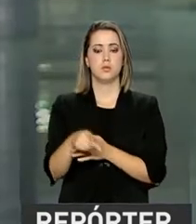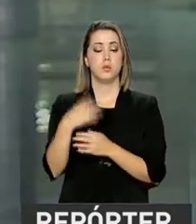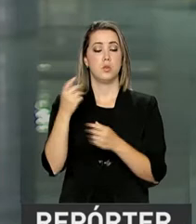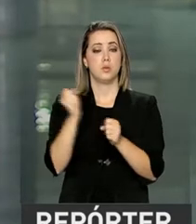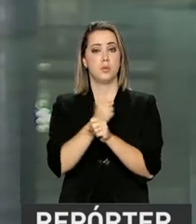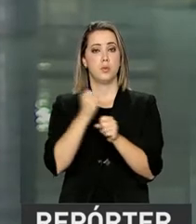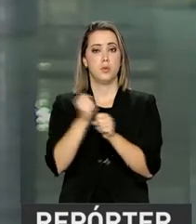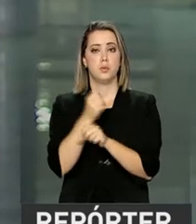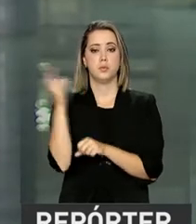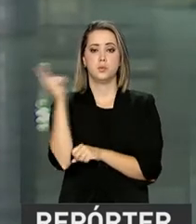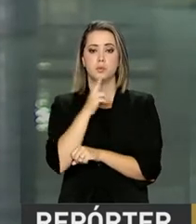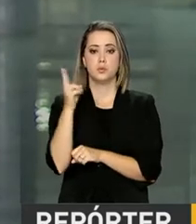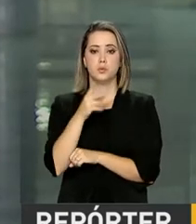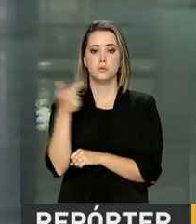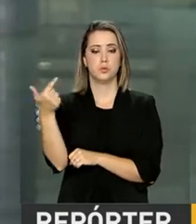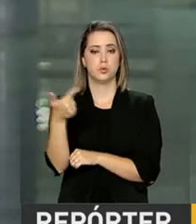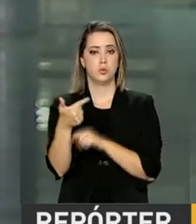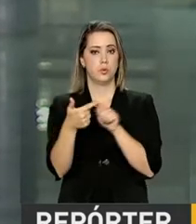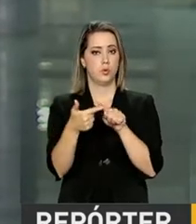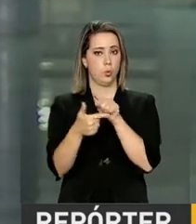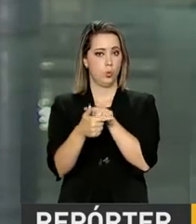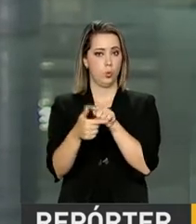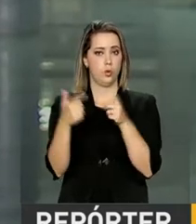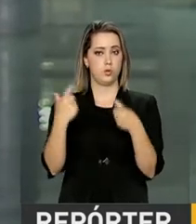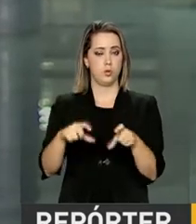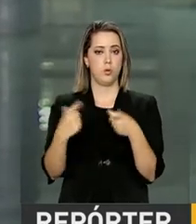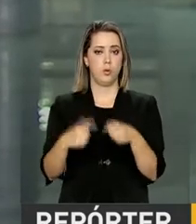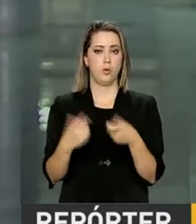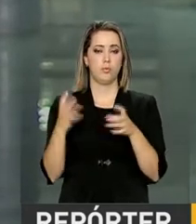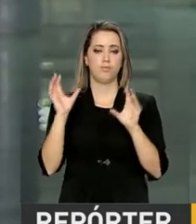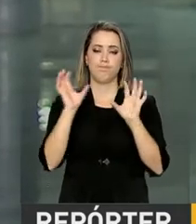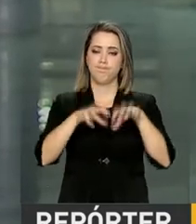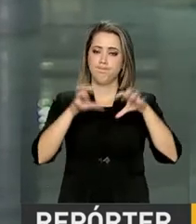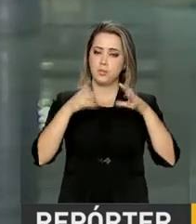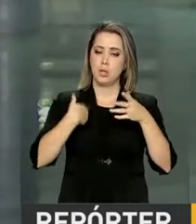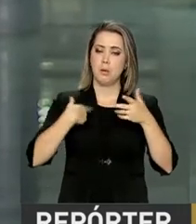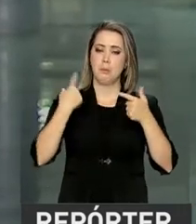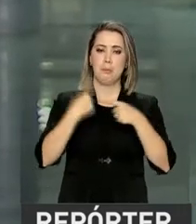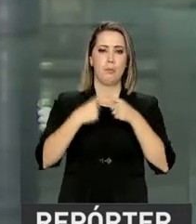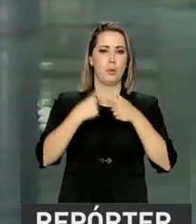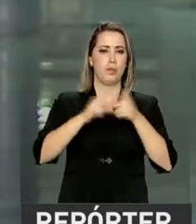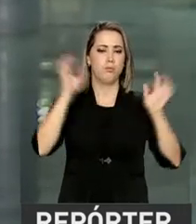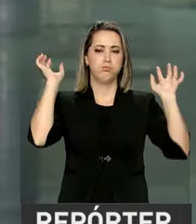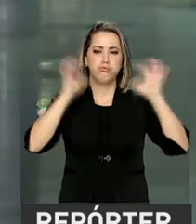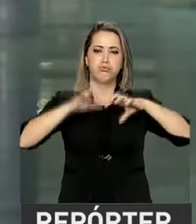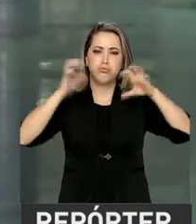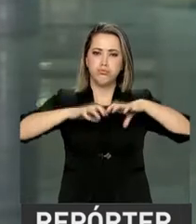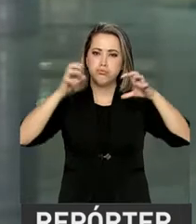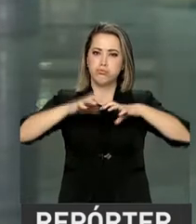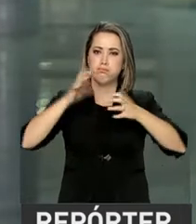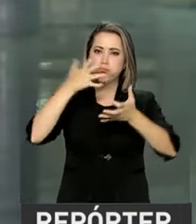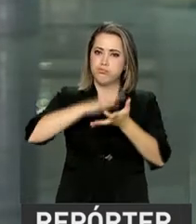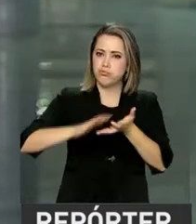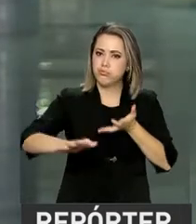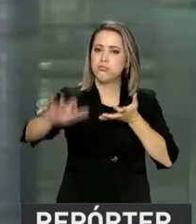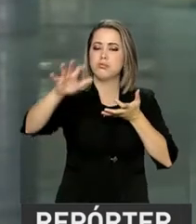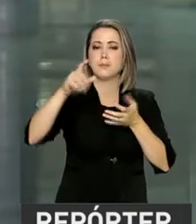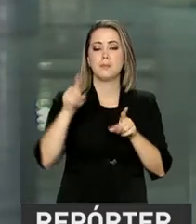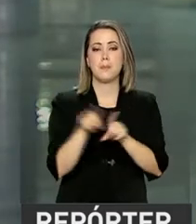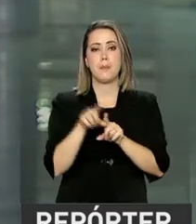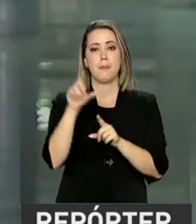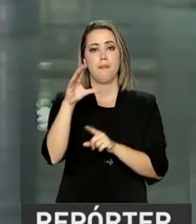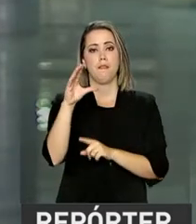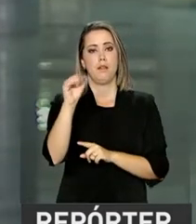em duas cidades que foram atingidas e tiveram danos em decorrência de fortes chuvas e de enxurradas. Na cidade